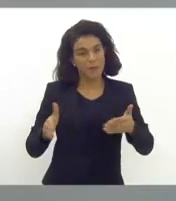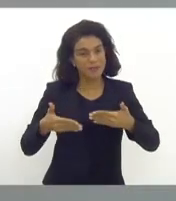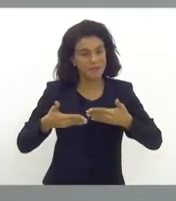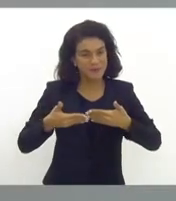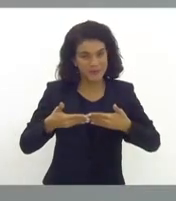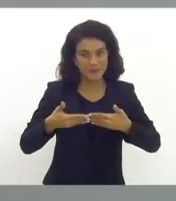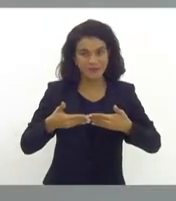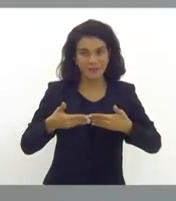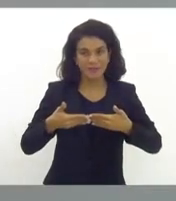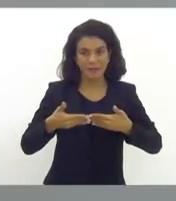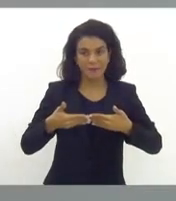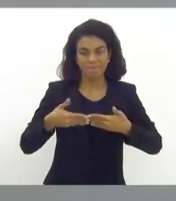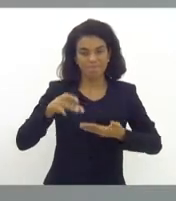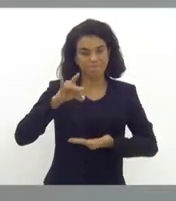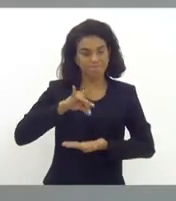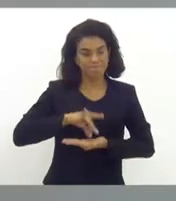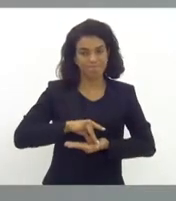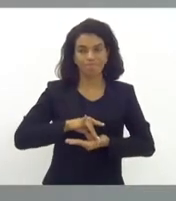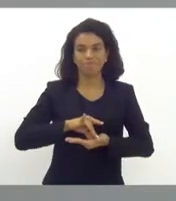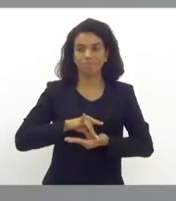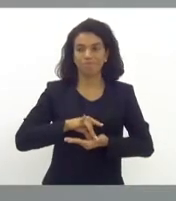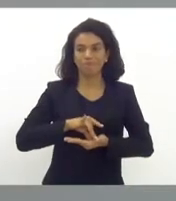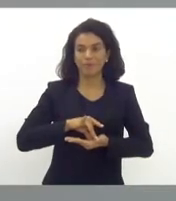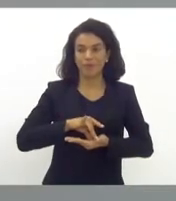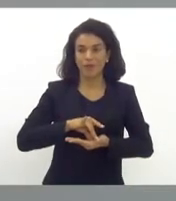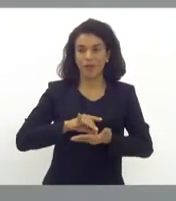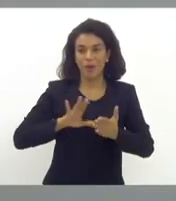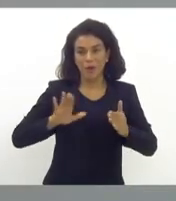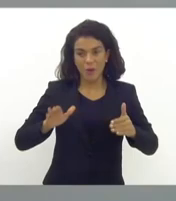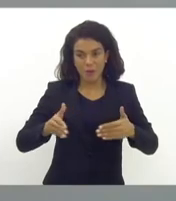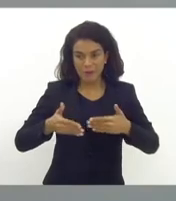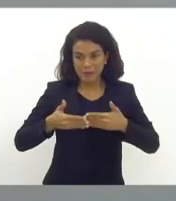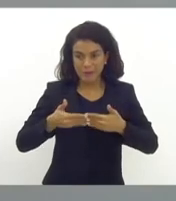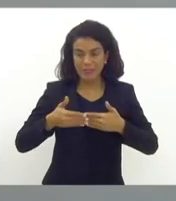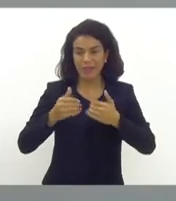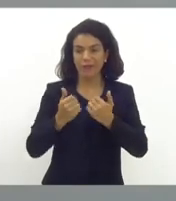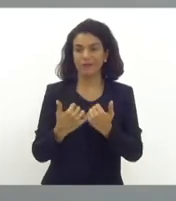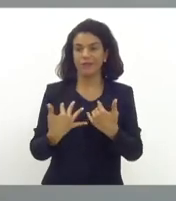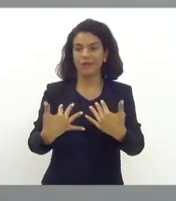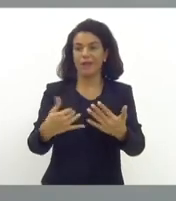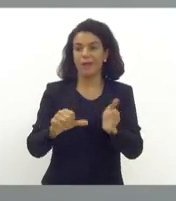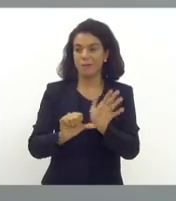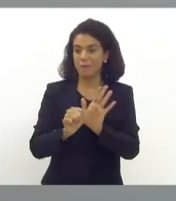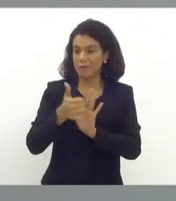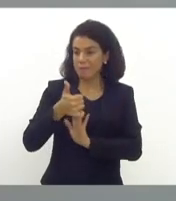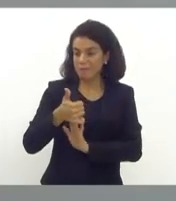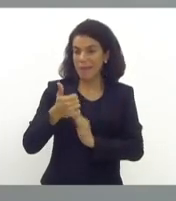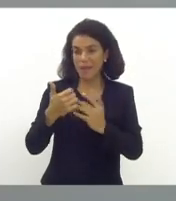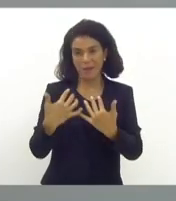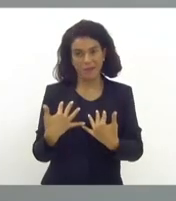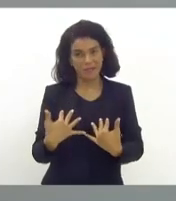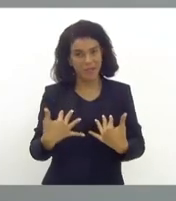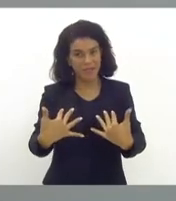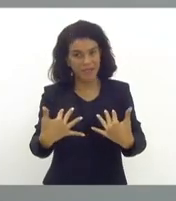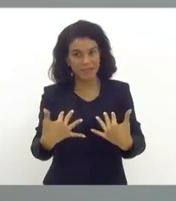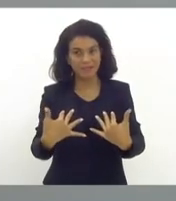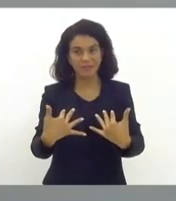encerrar oficialmente aqui o encerro essa audiência primeiro audiência da frente parlamentar